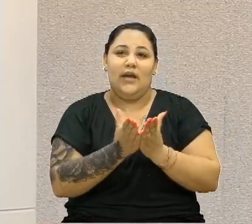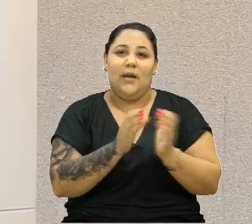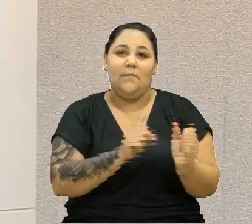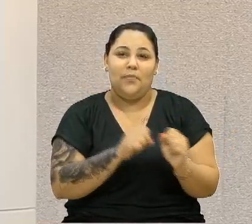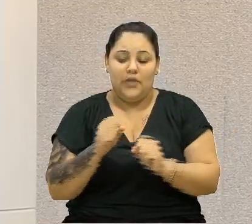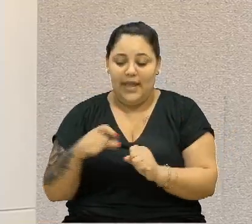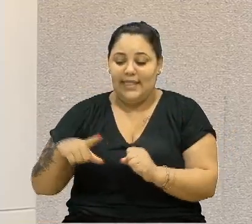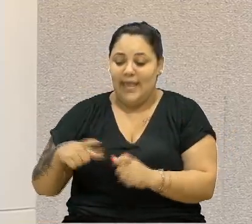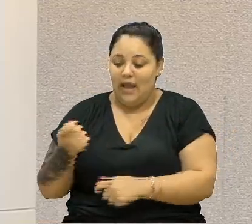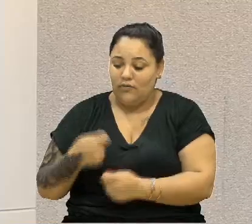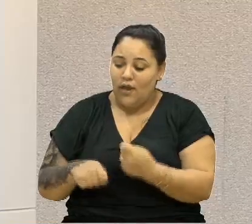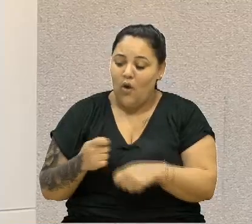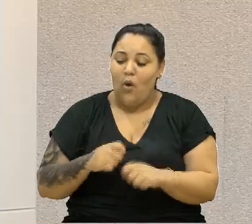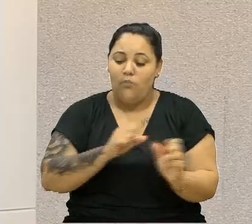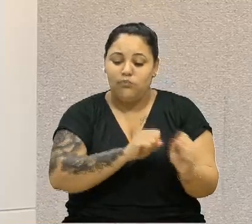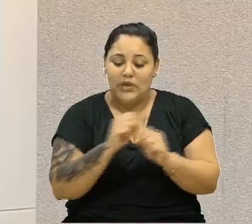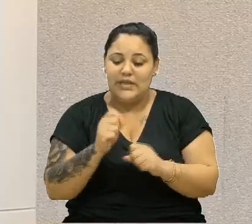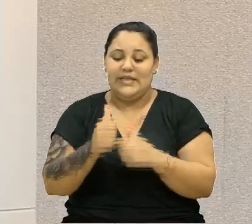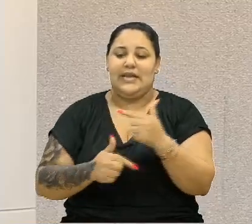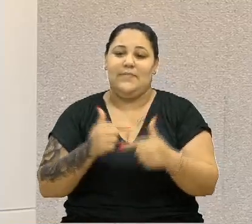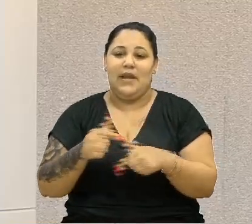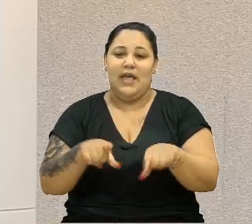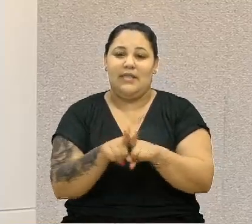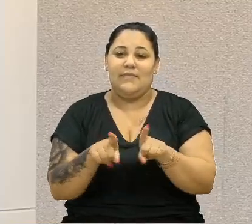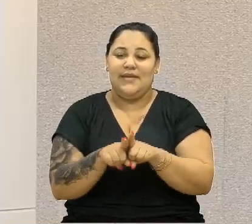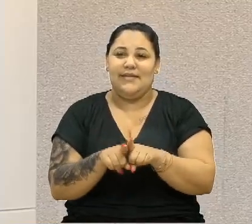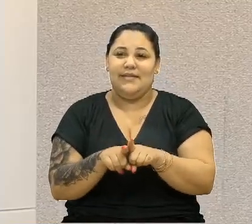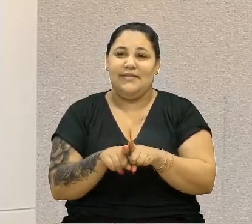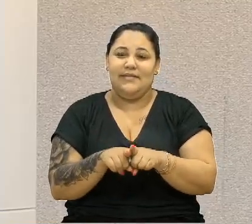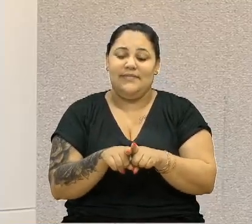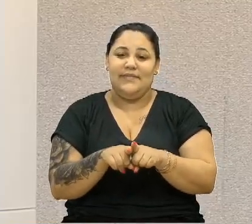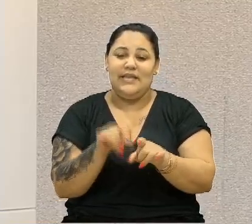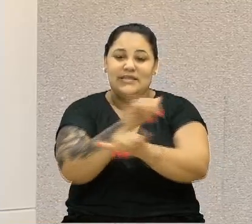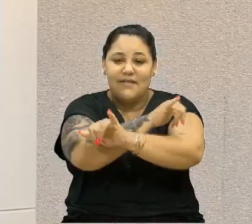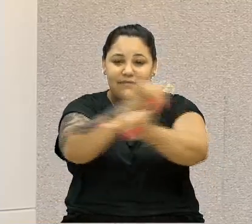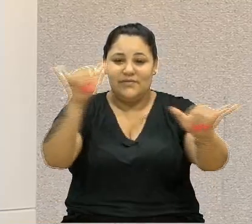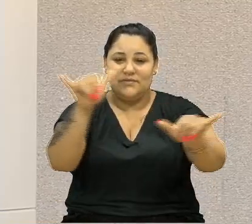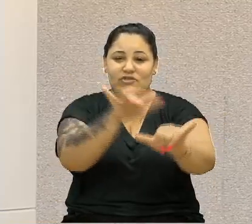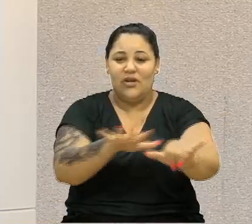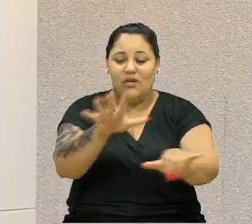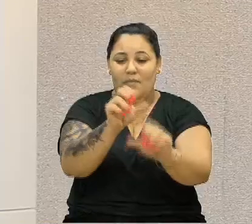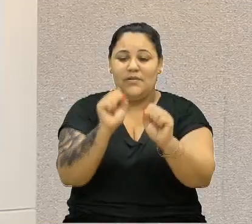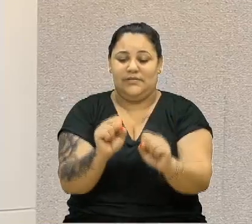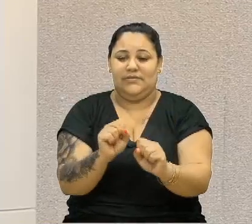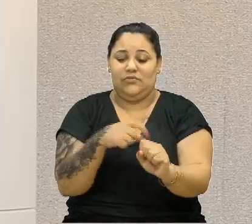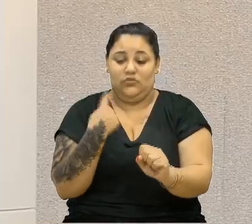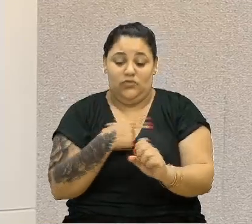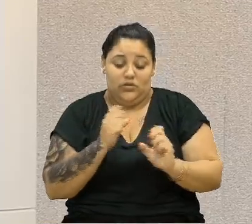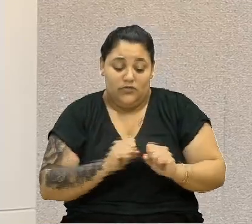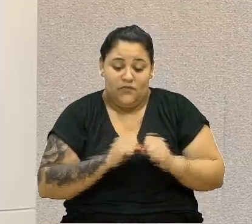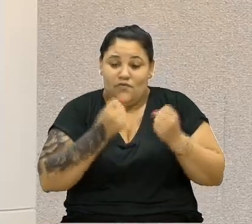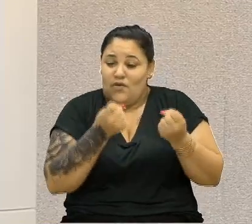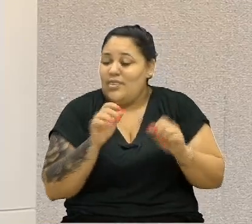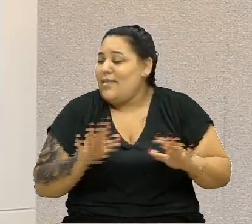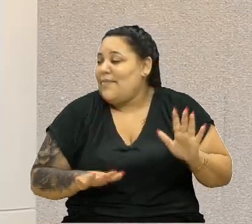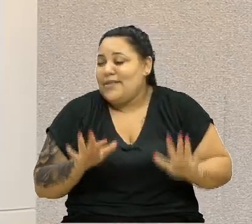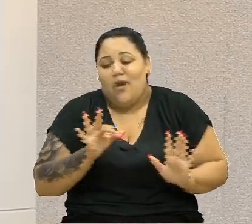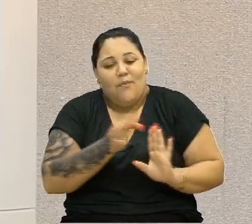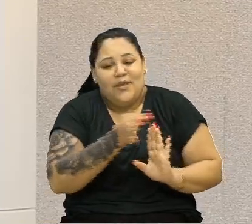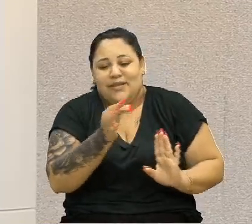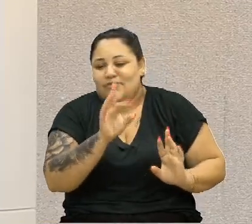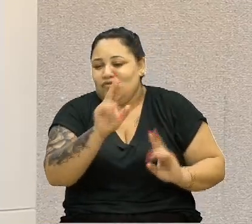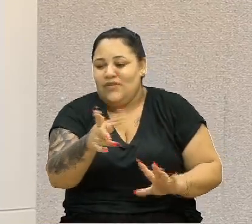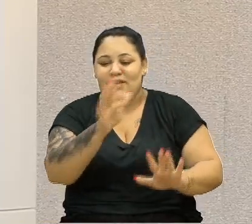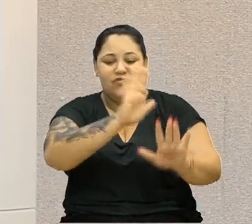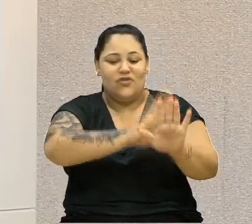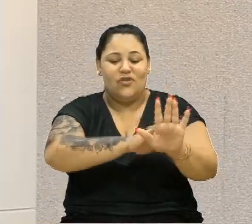quiser, poder trabalhar, e essa mensagem tem que ser dita. O nosso esforço, independente de ideologia, de posição social,